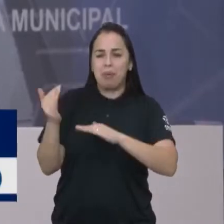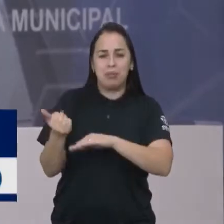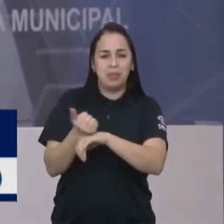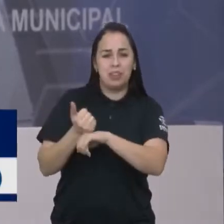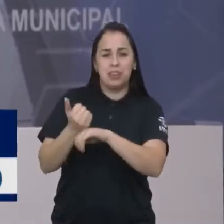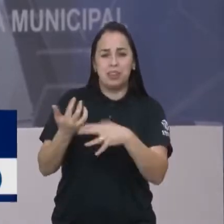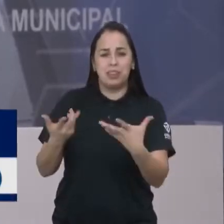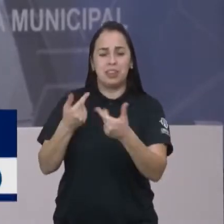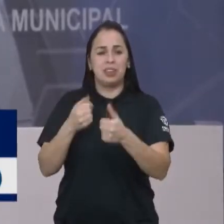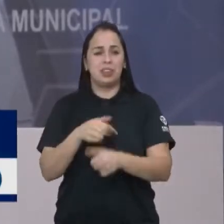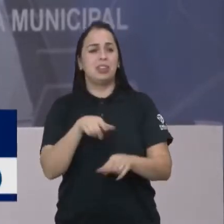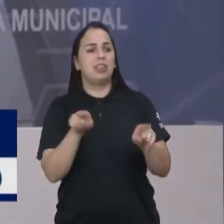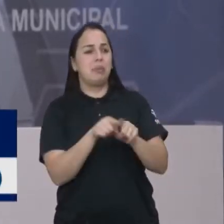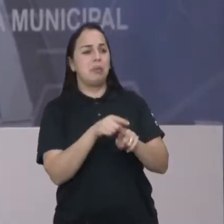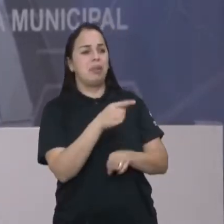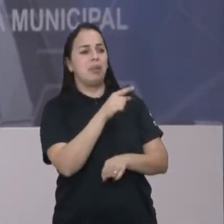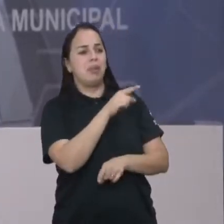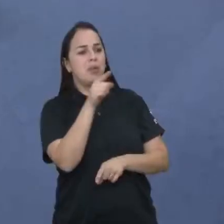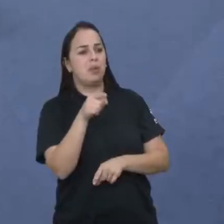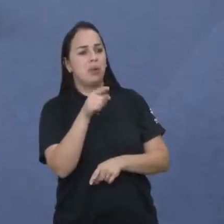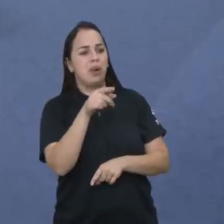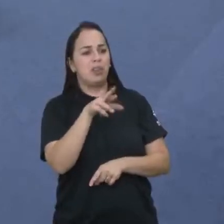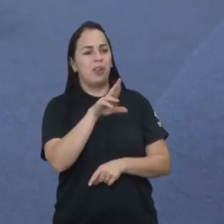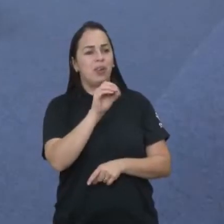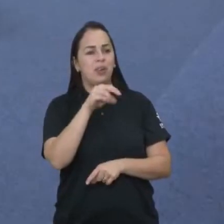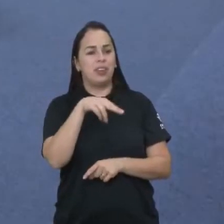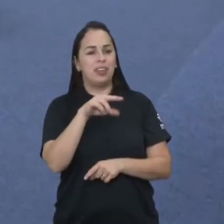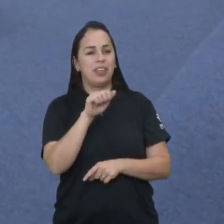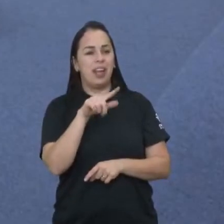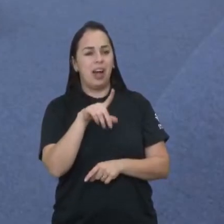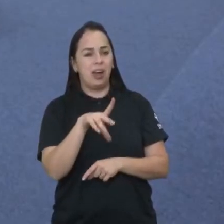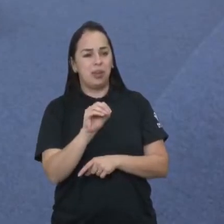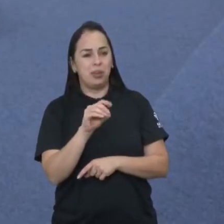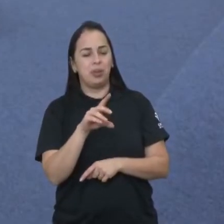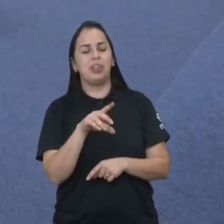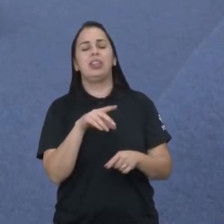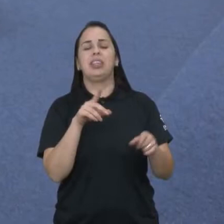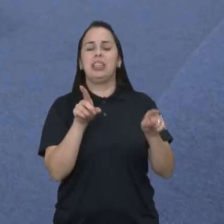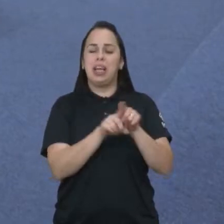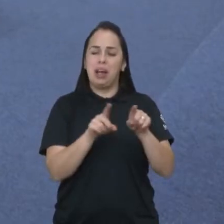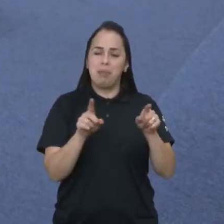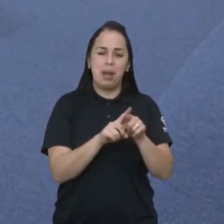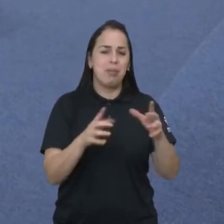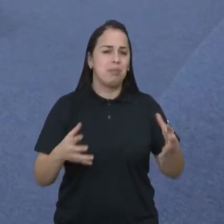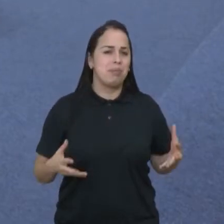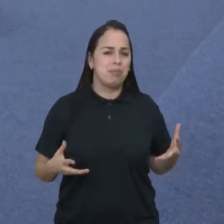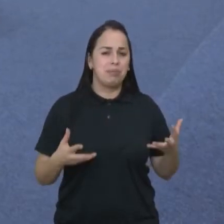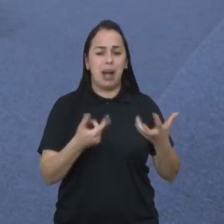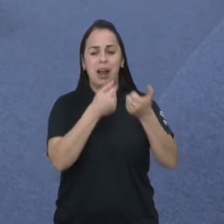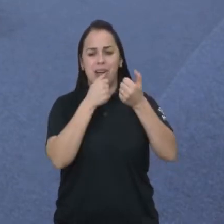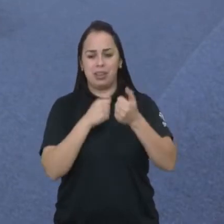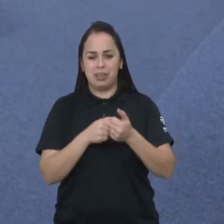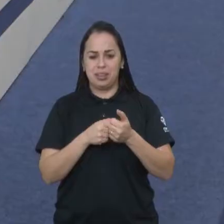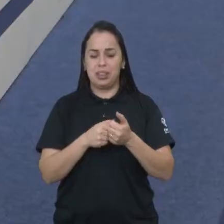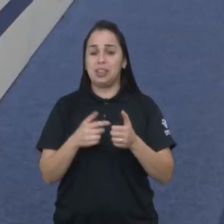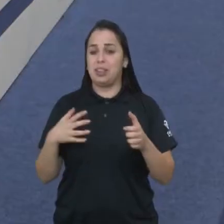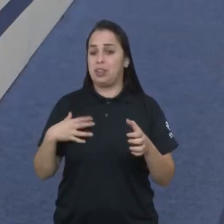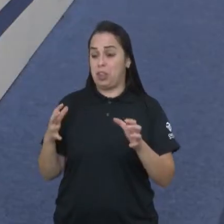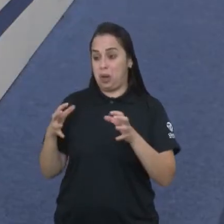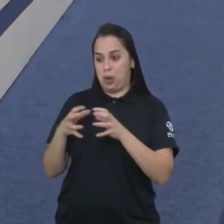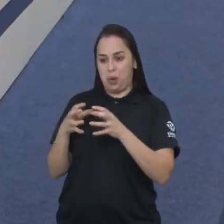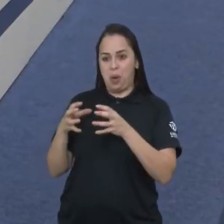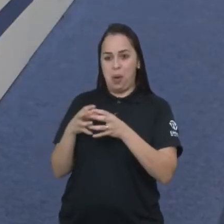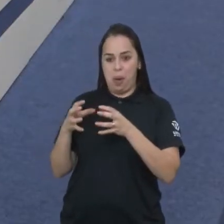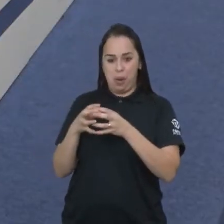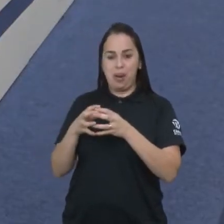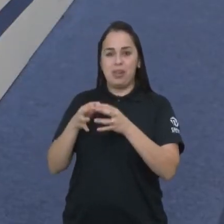aqui, foi meu secretário adjunto, uma pessoa também de grande valor. E a gente tinha um grupo, né, muito bem